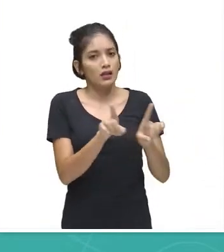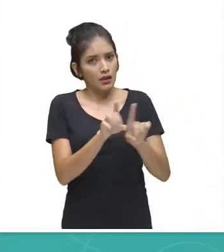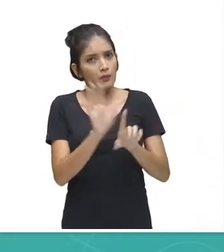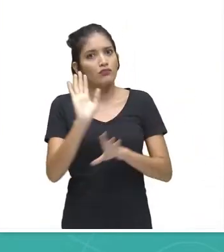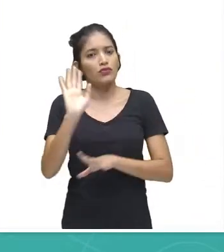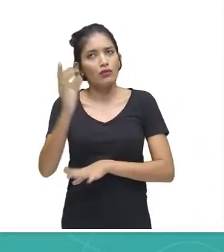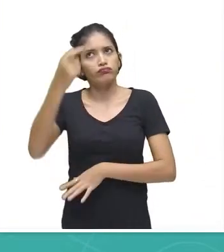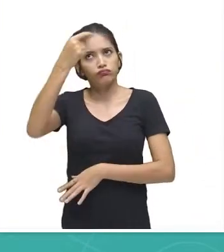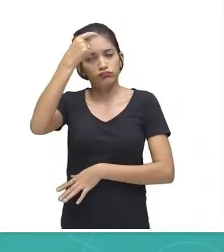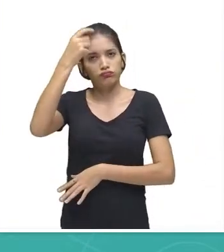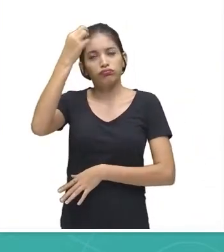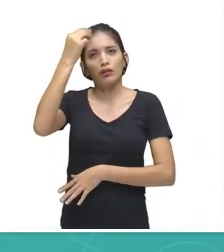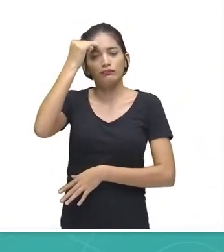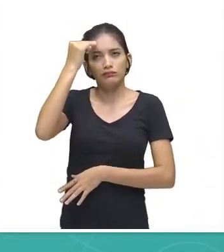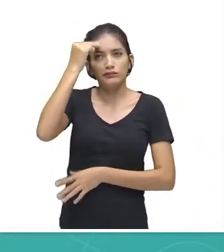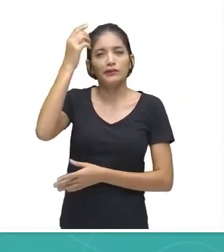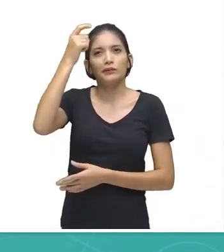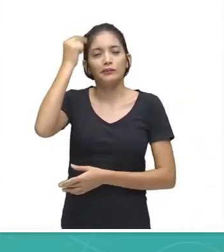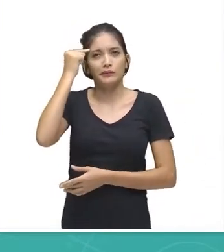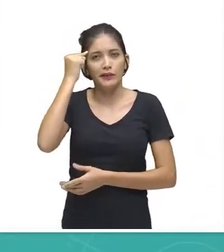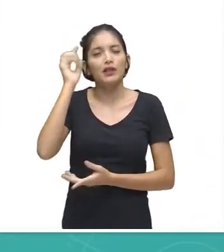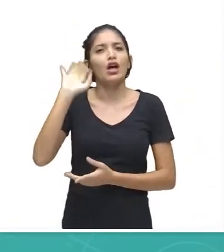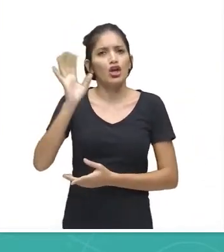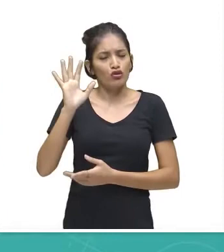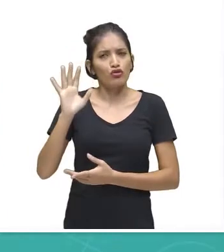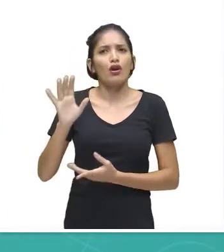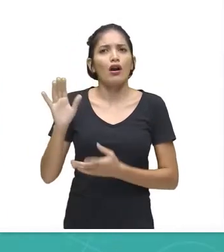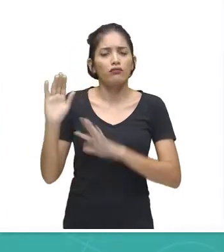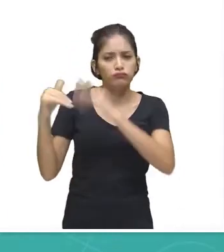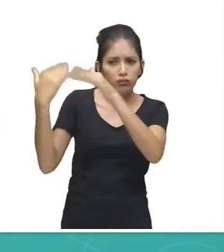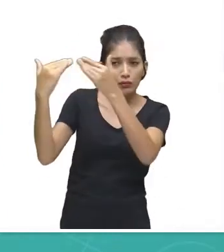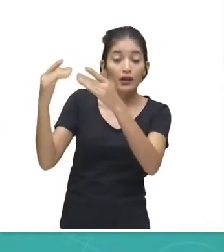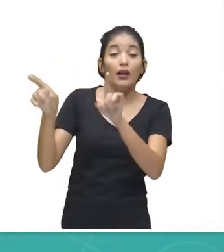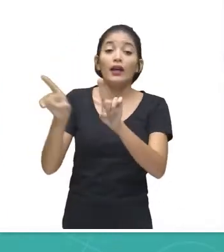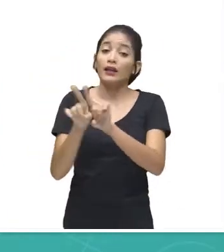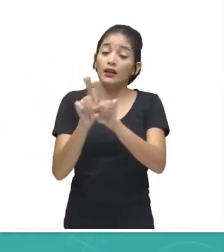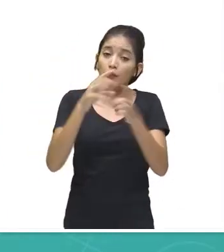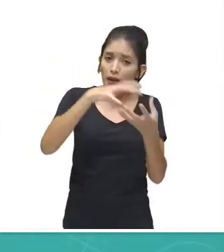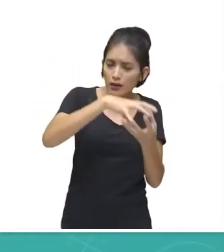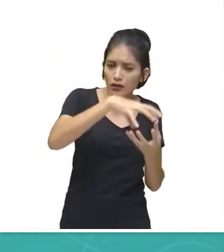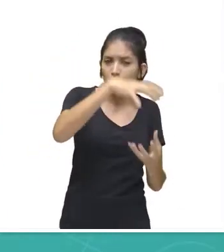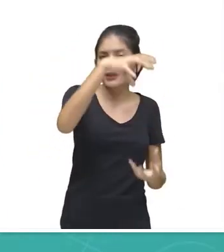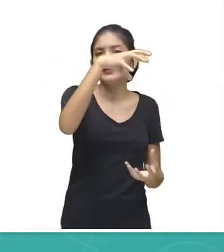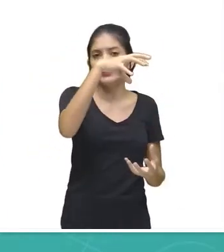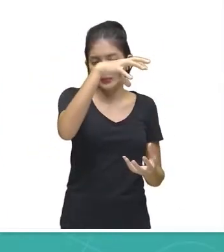já ficou mais apurado. Na fase adulta, nós já